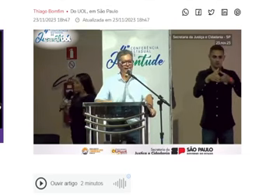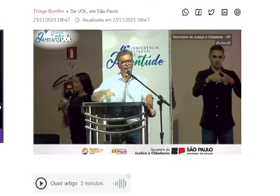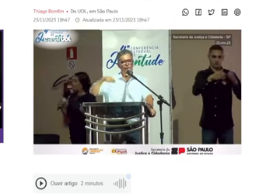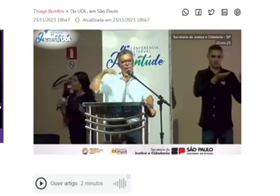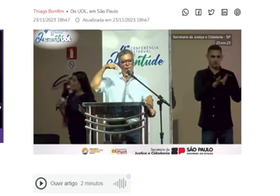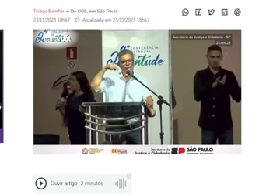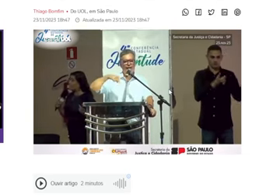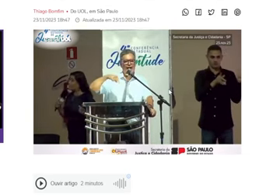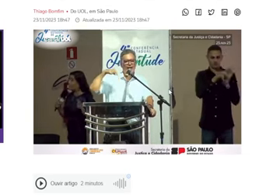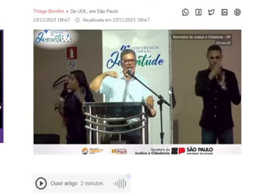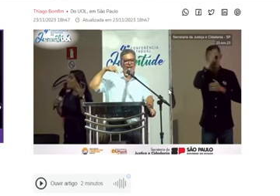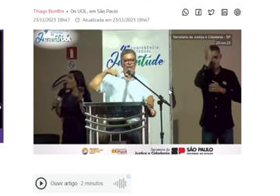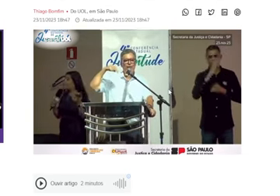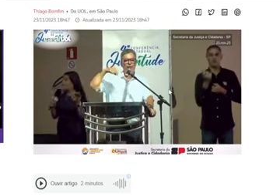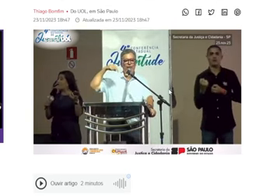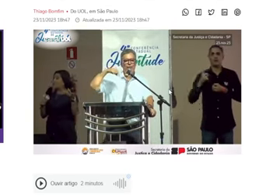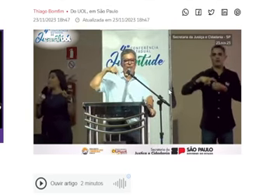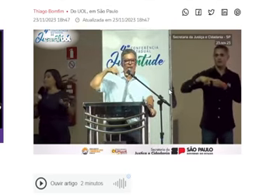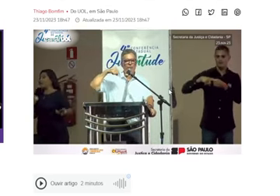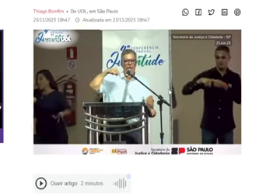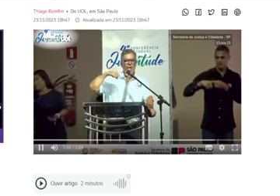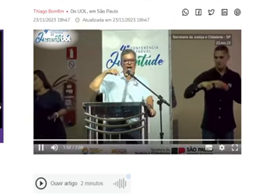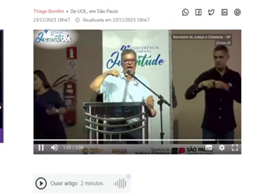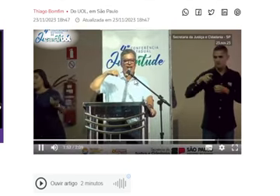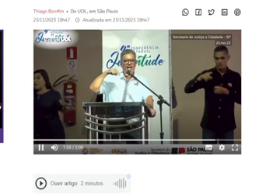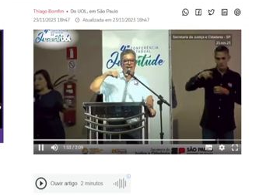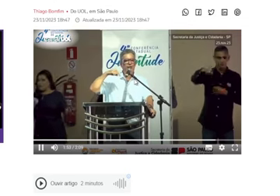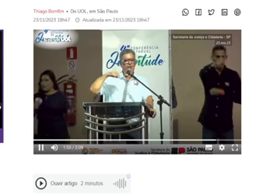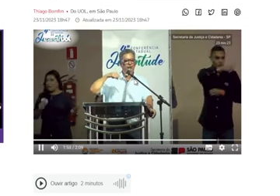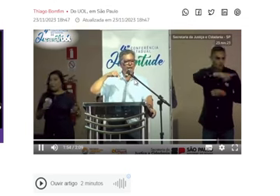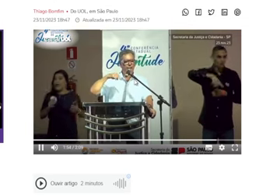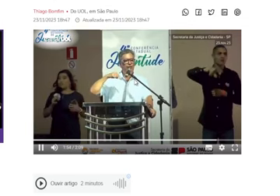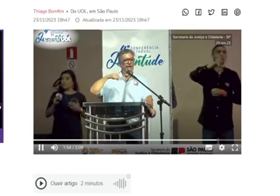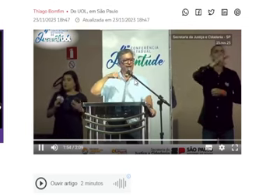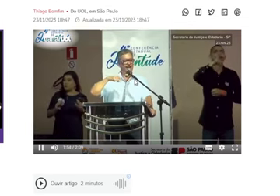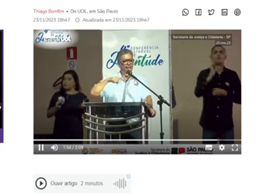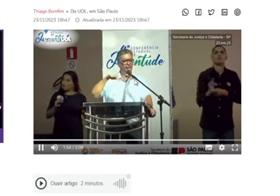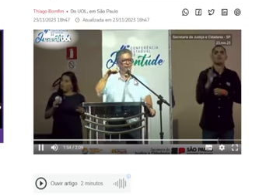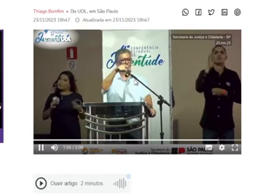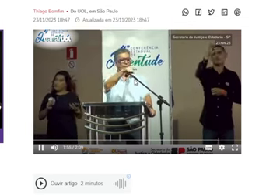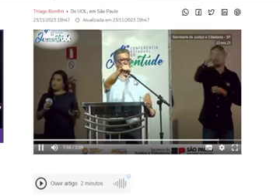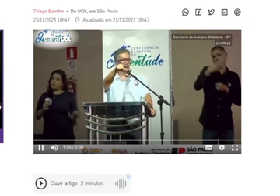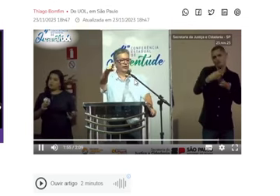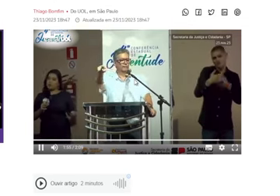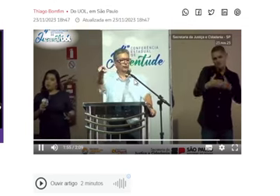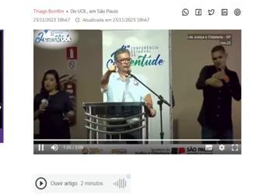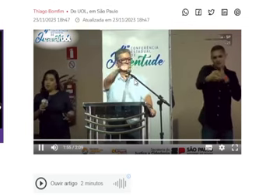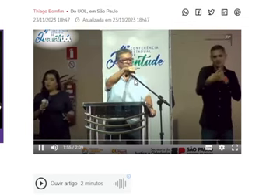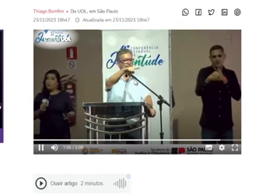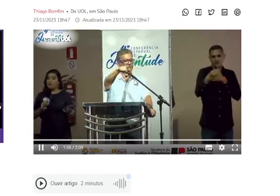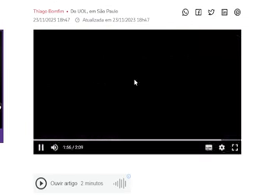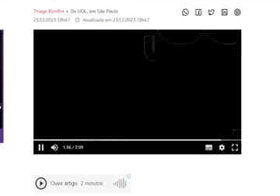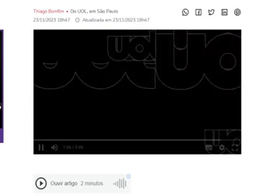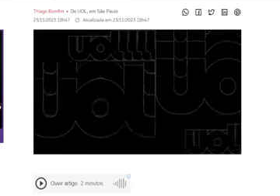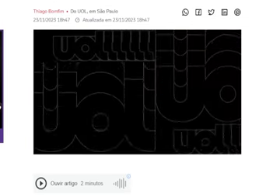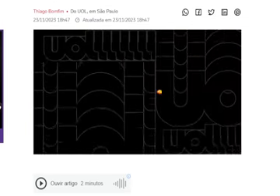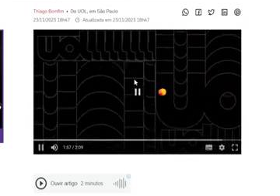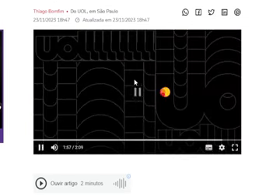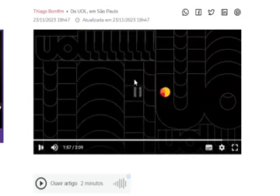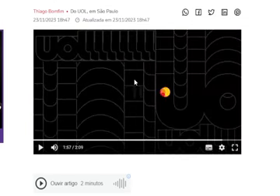brasileira voltar. Vocês vão estar no meu lugar daqui a 20 anos, 30 anos. Vão ser vocês.